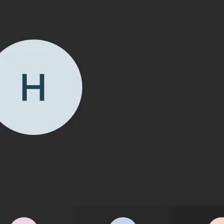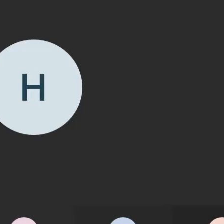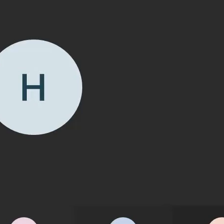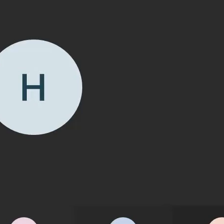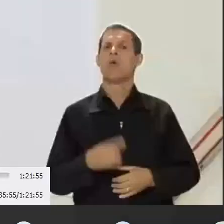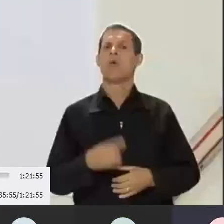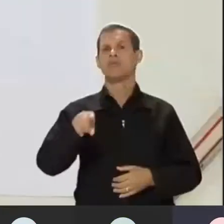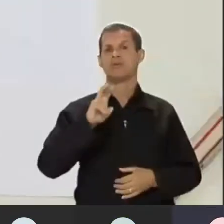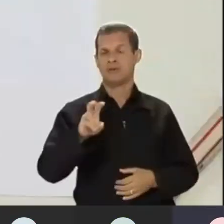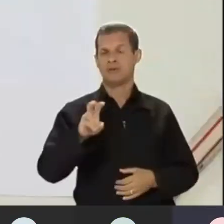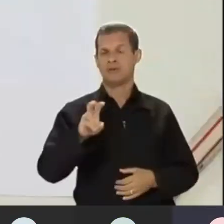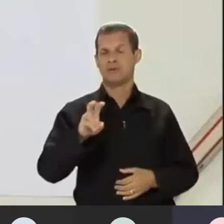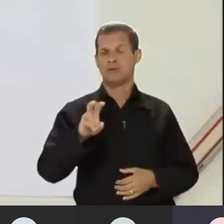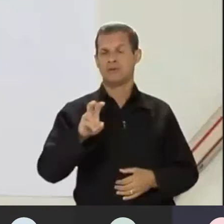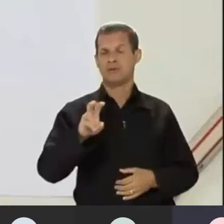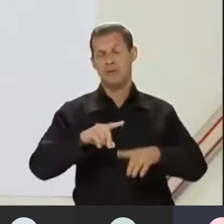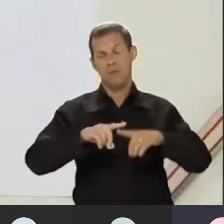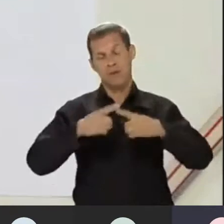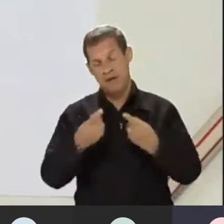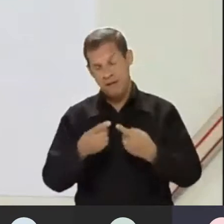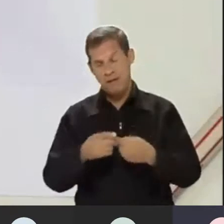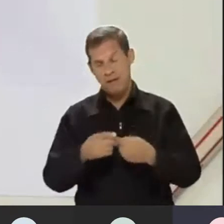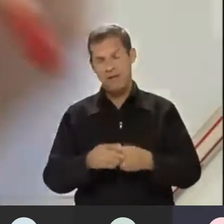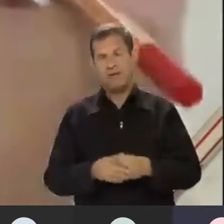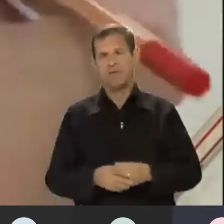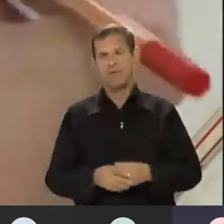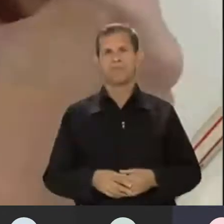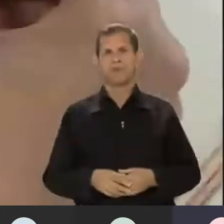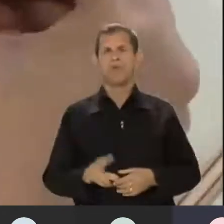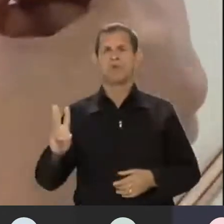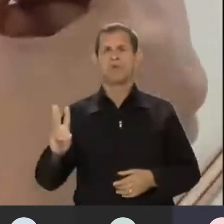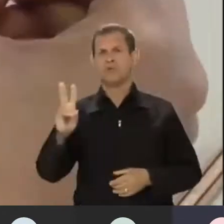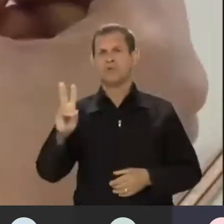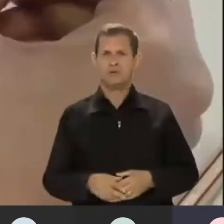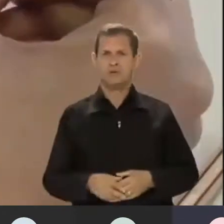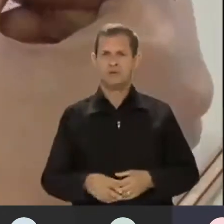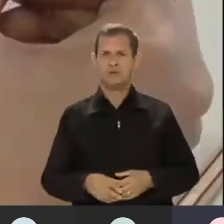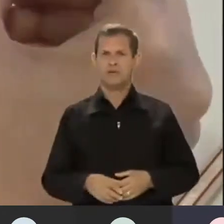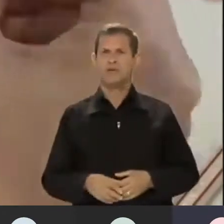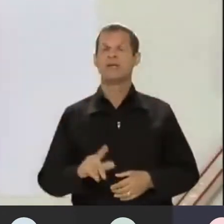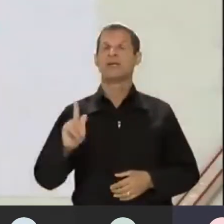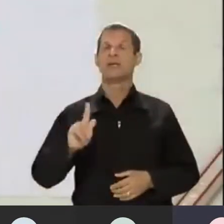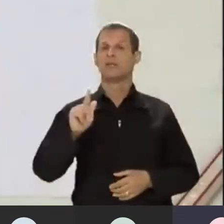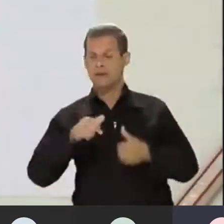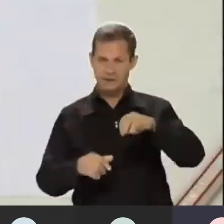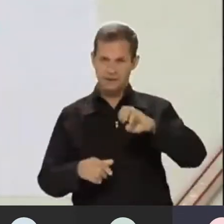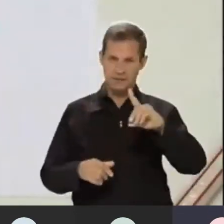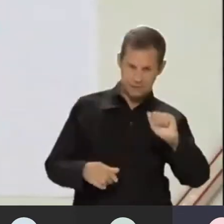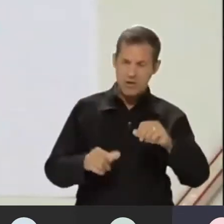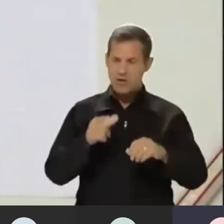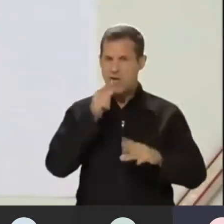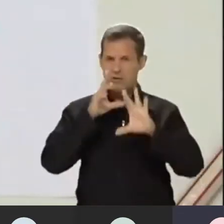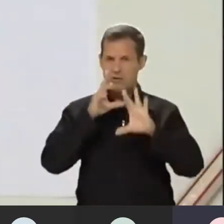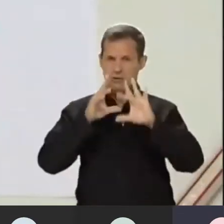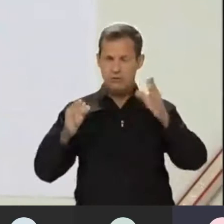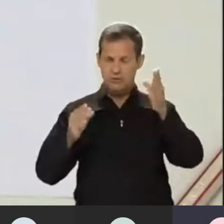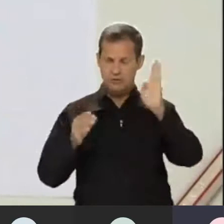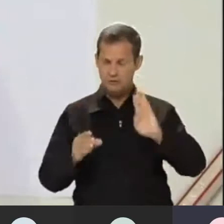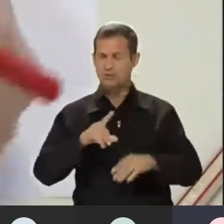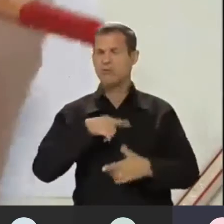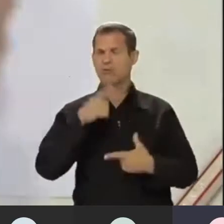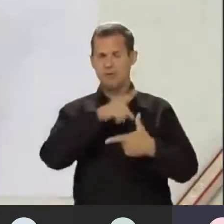um e meio, que seria por os valores de grama por quilograma, que é essa média da umidade do